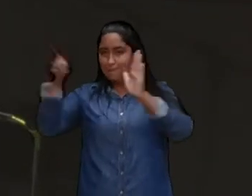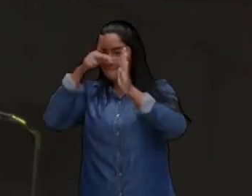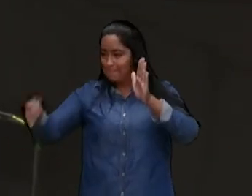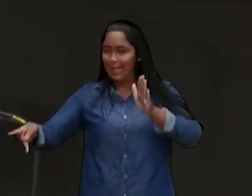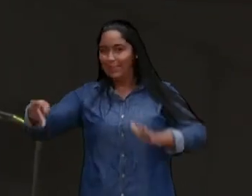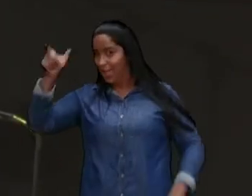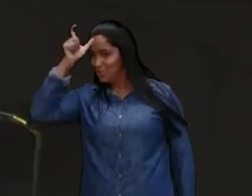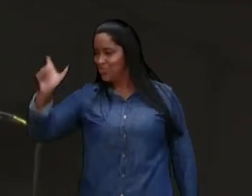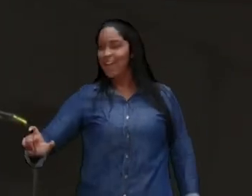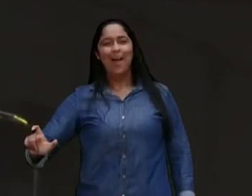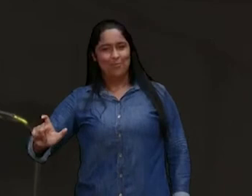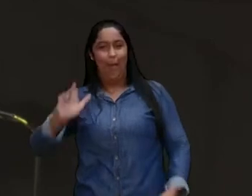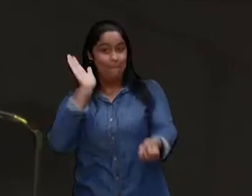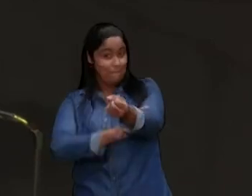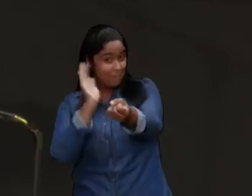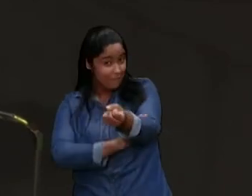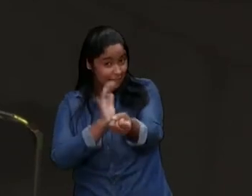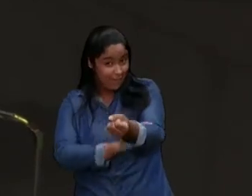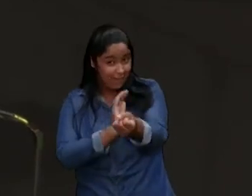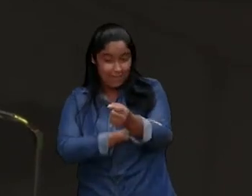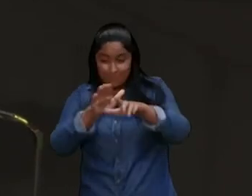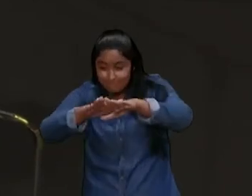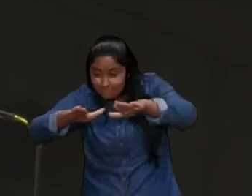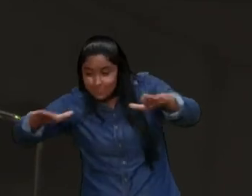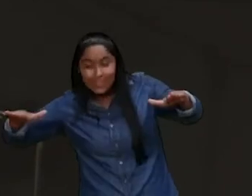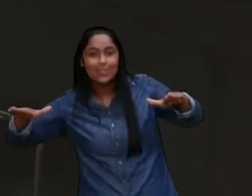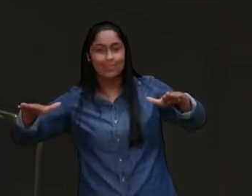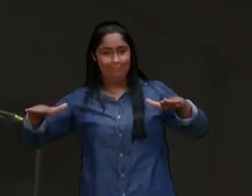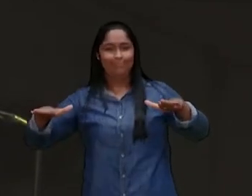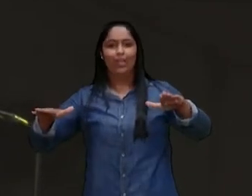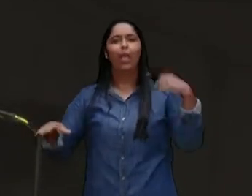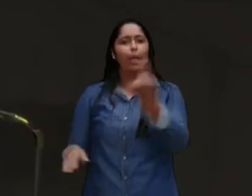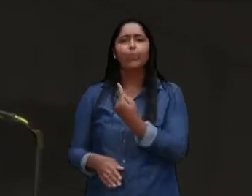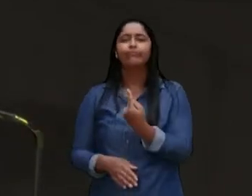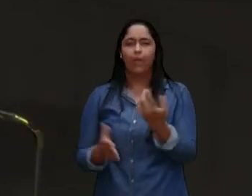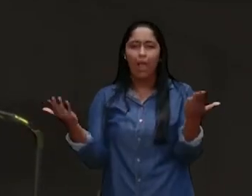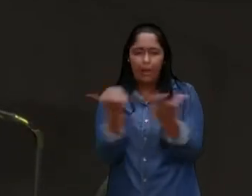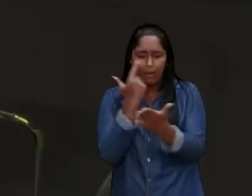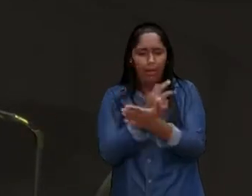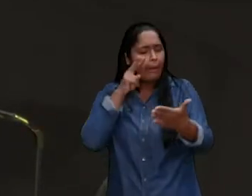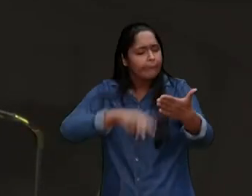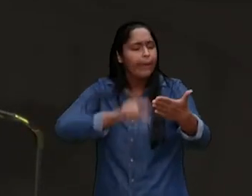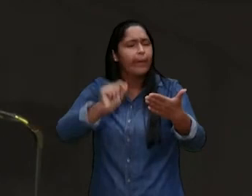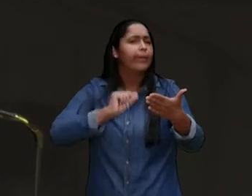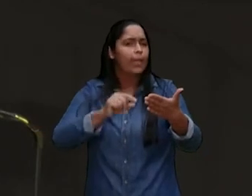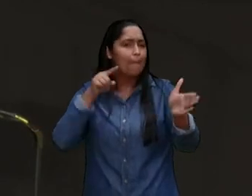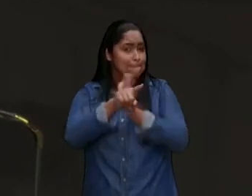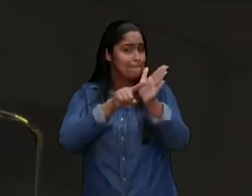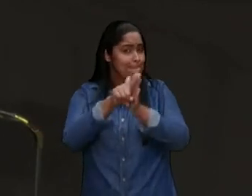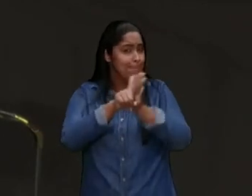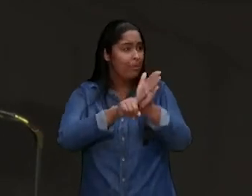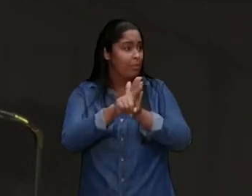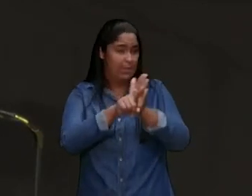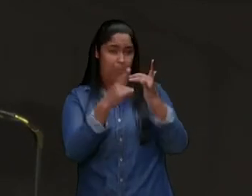eu li reportagem dizendo que a pornografia disparou EA pornografia é uma série de imagens